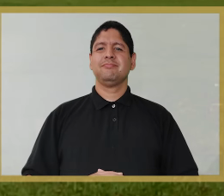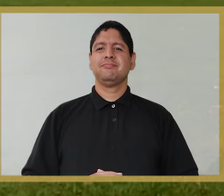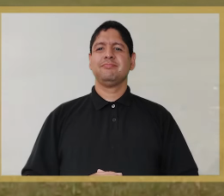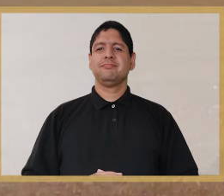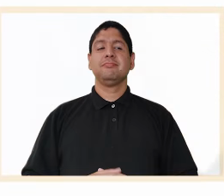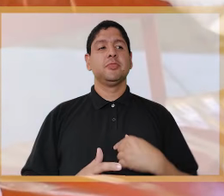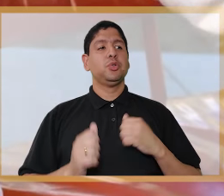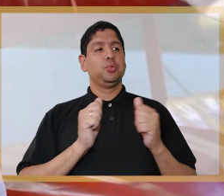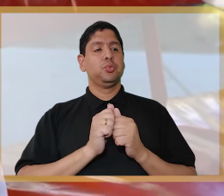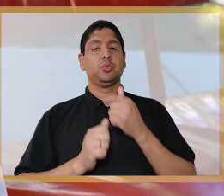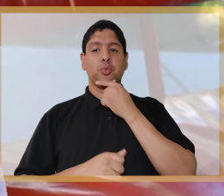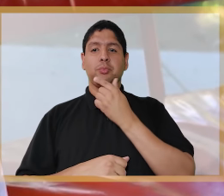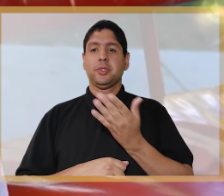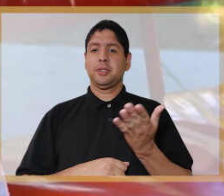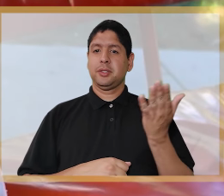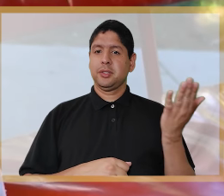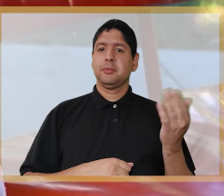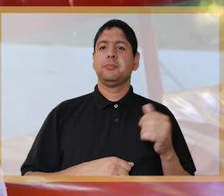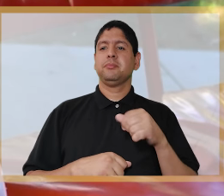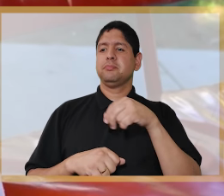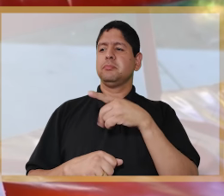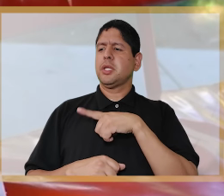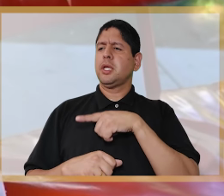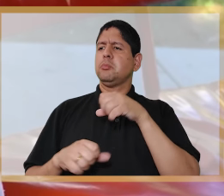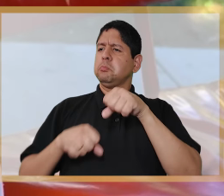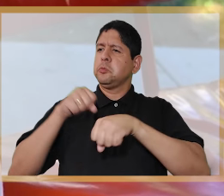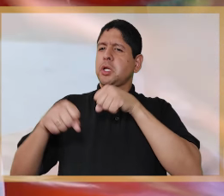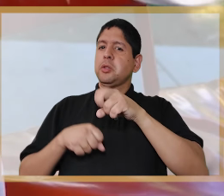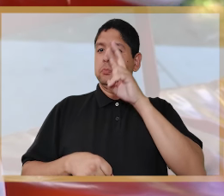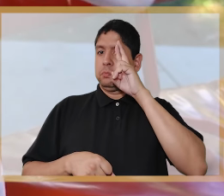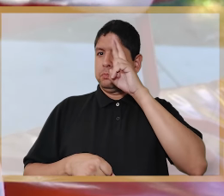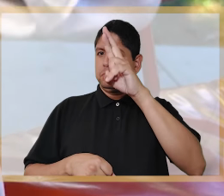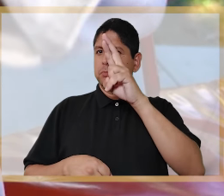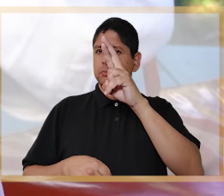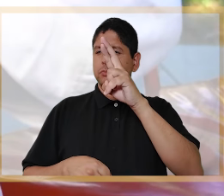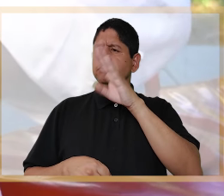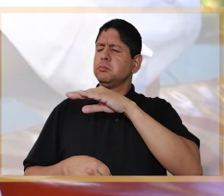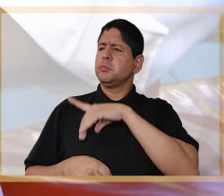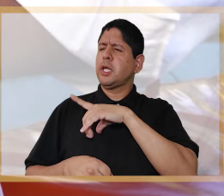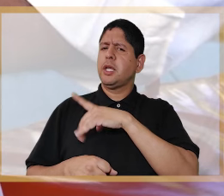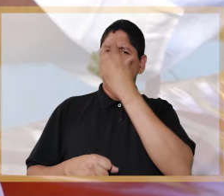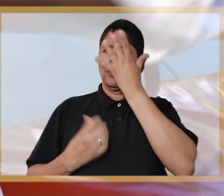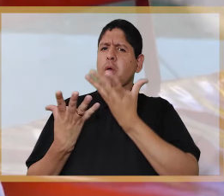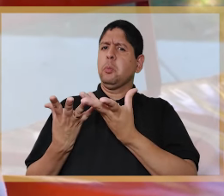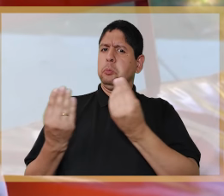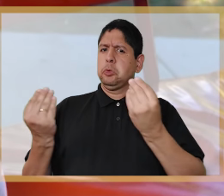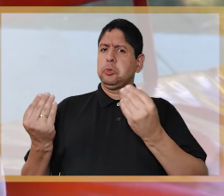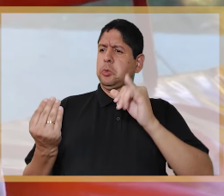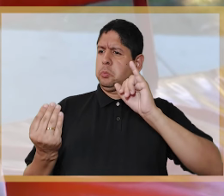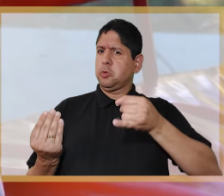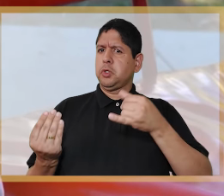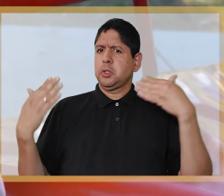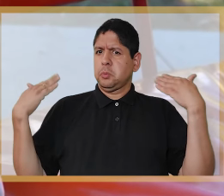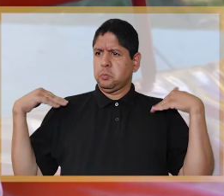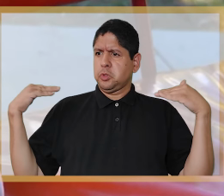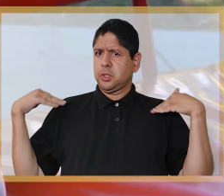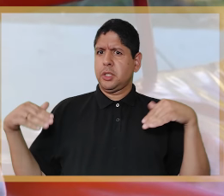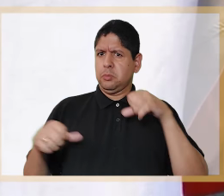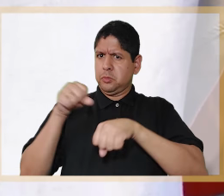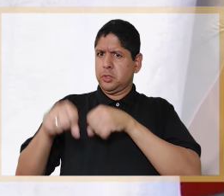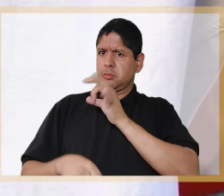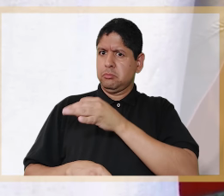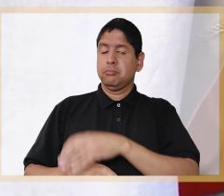Tô aqui com o Juan, o mestre das bikes aqui da Quinta. Juan, tem muita gente que chega aqui e aproveita a Quinta nas